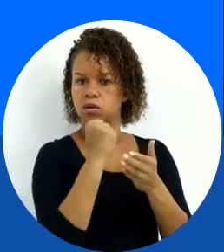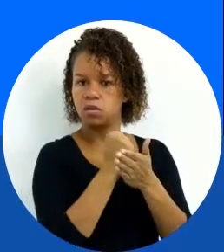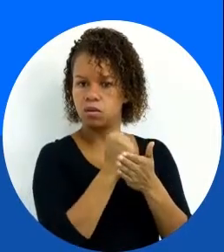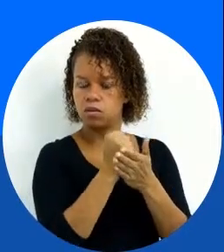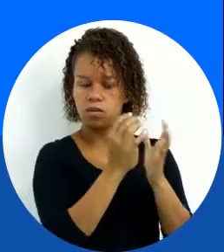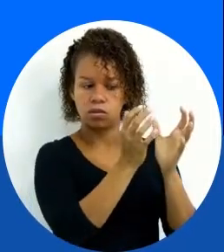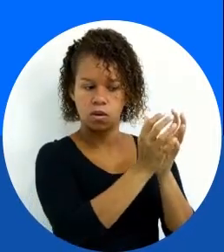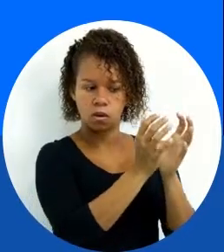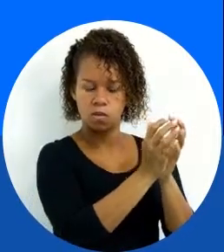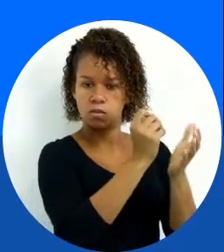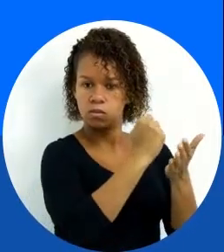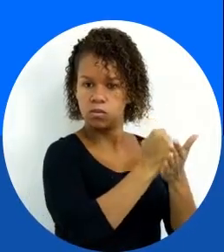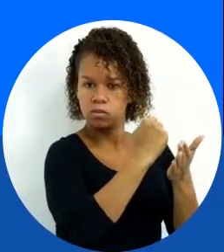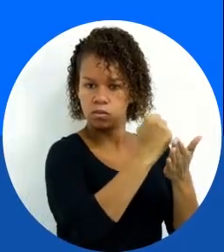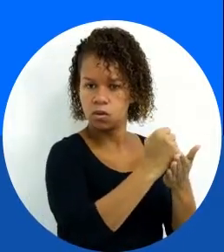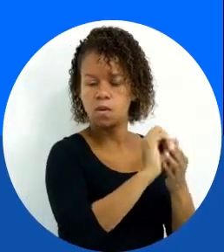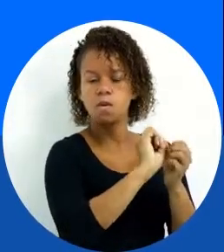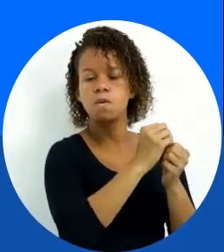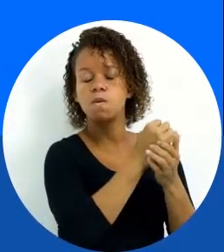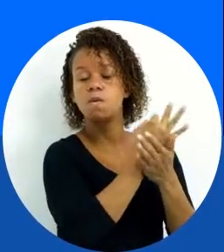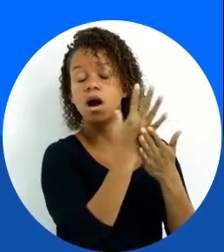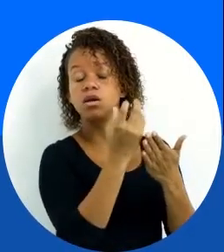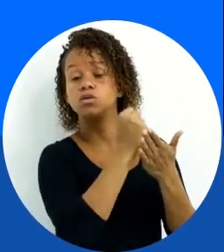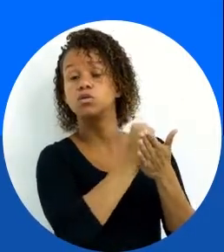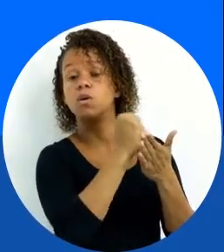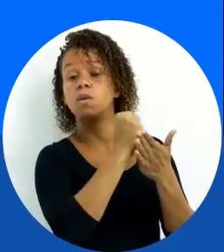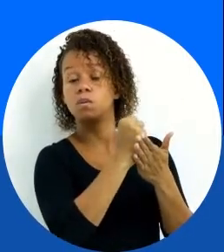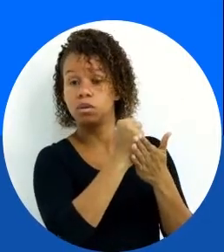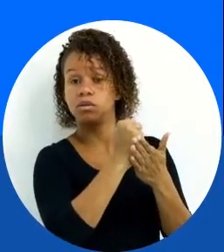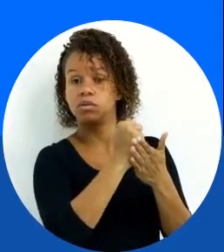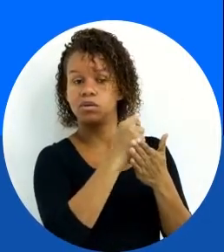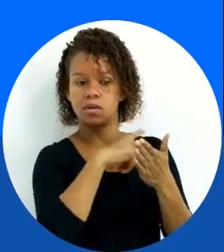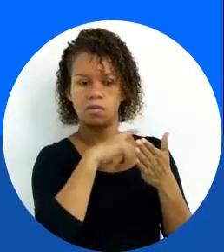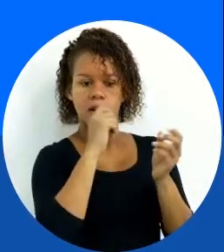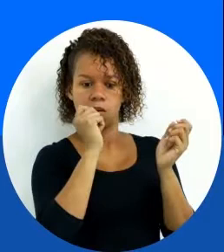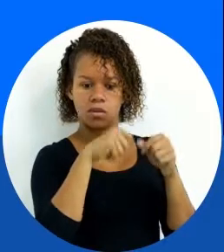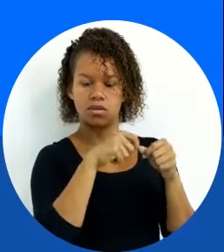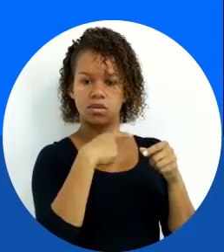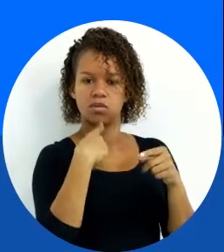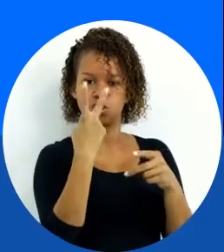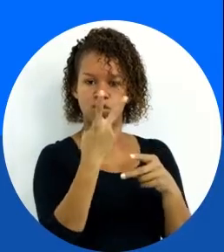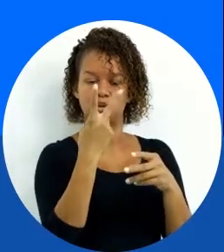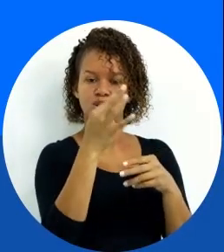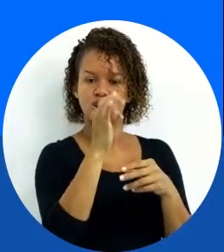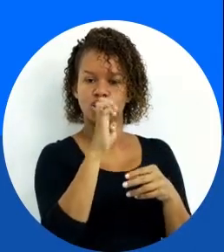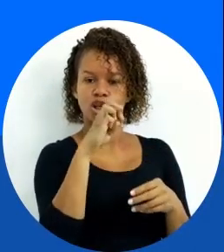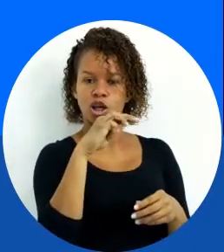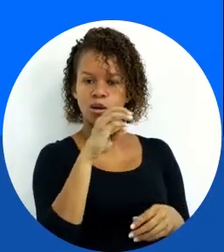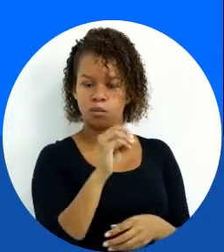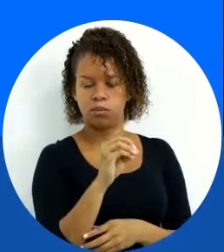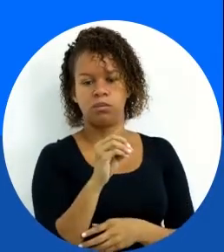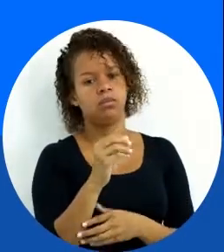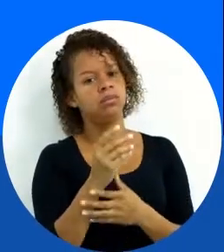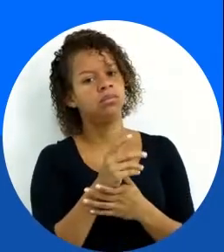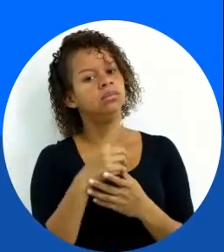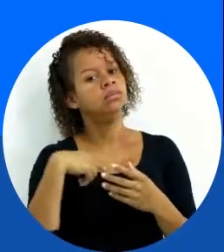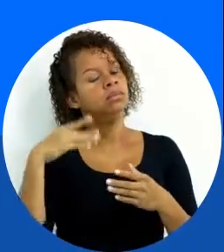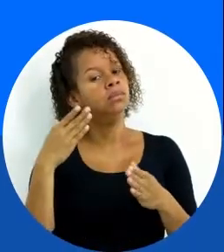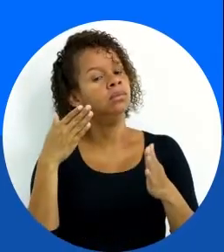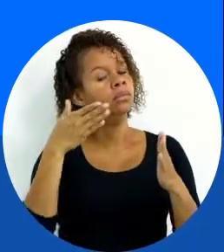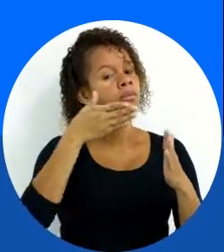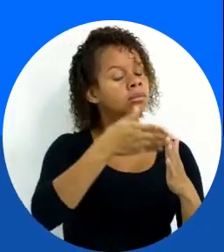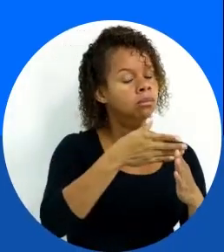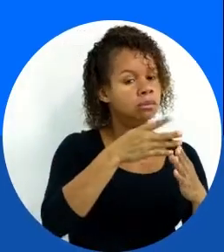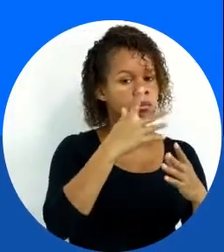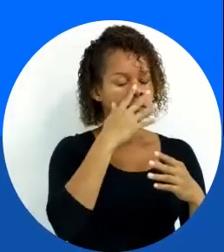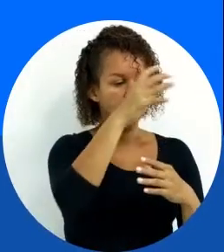teu conjunto de documentos, quais os documentos que possuem esses dois termos, já que aí você tem a